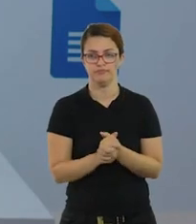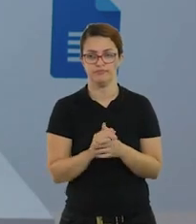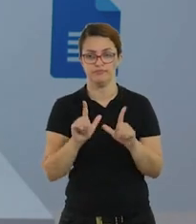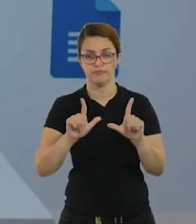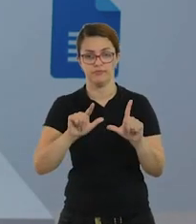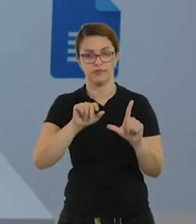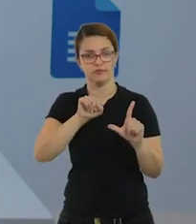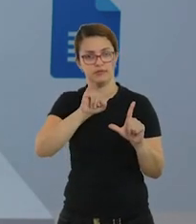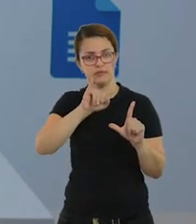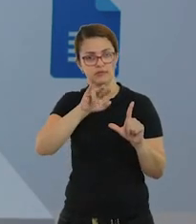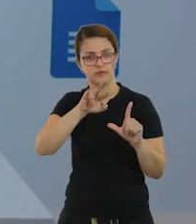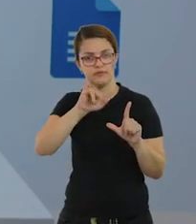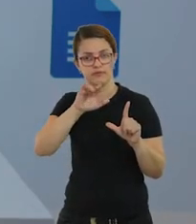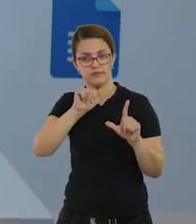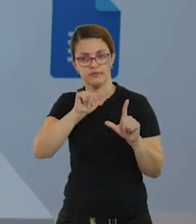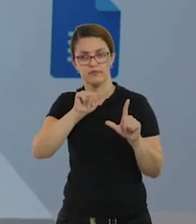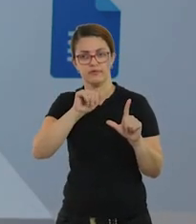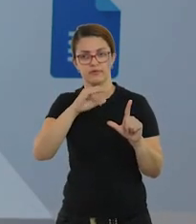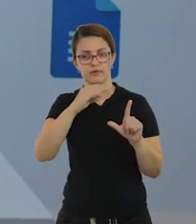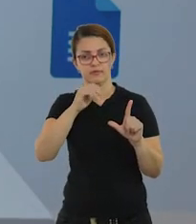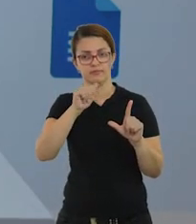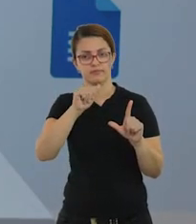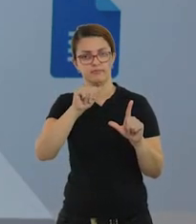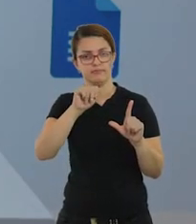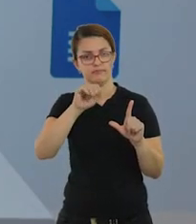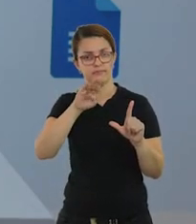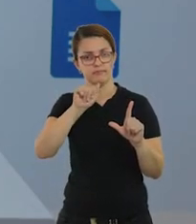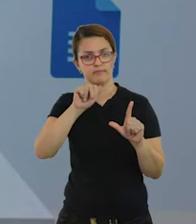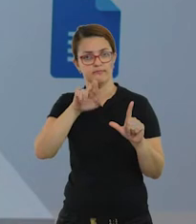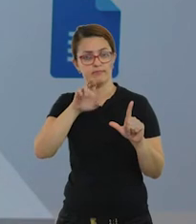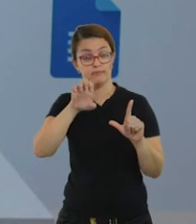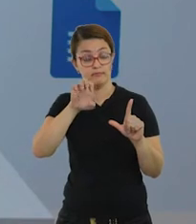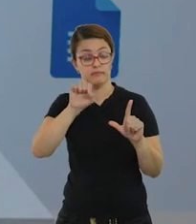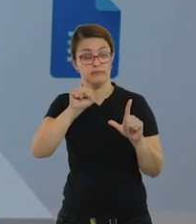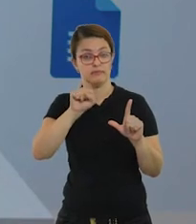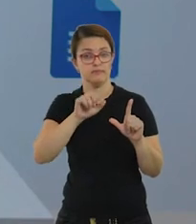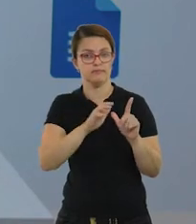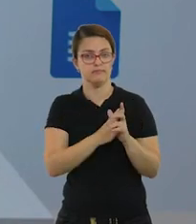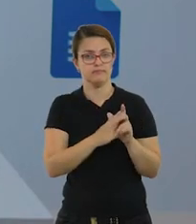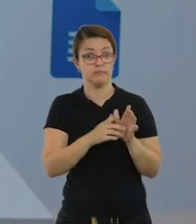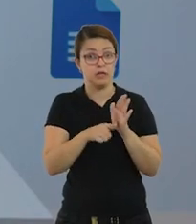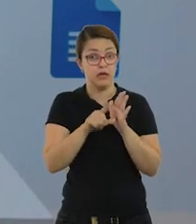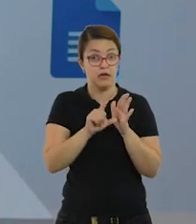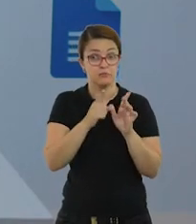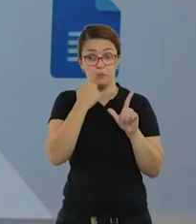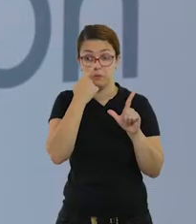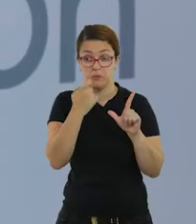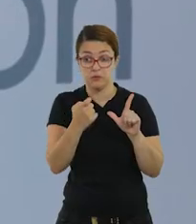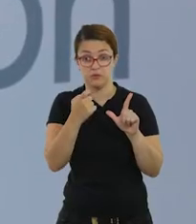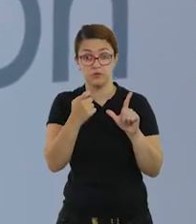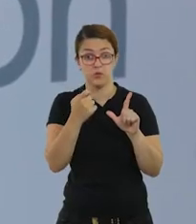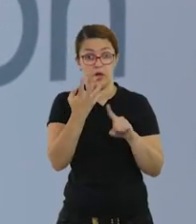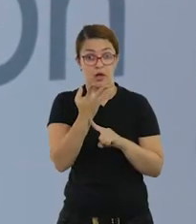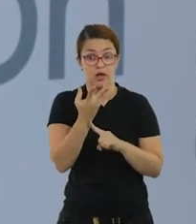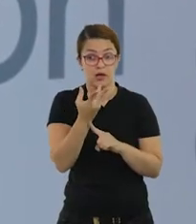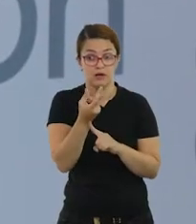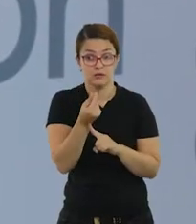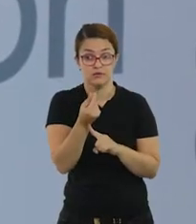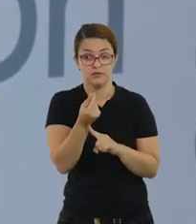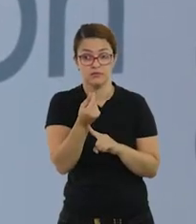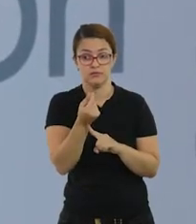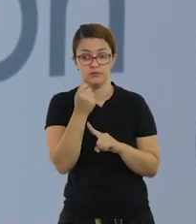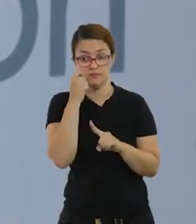Silvio Alvarez. Olha, essa obra se chama Antes de Virar Lixo, Arte. É um artista que trabalha